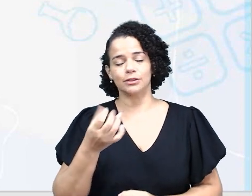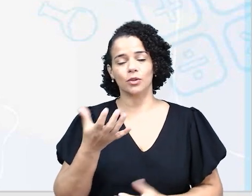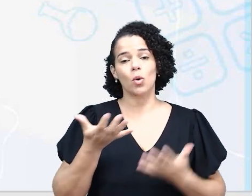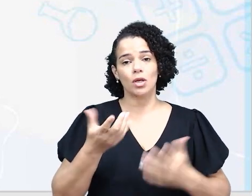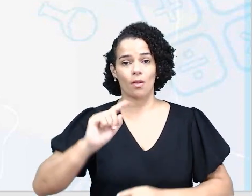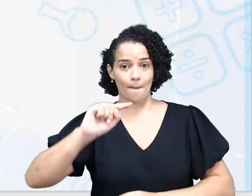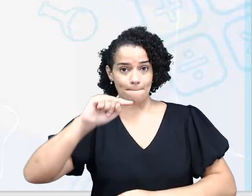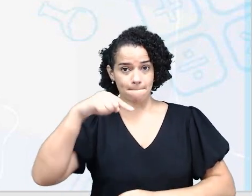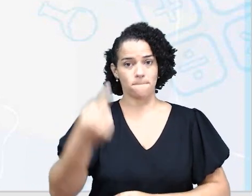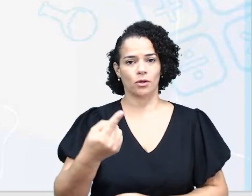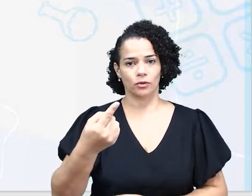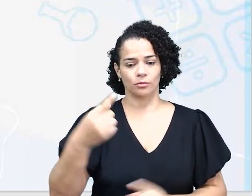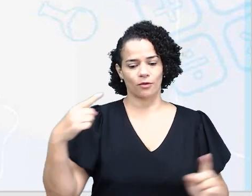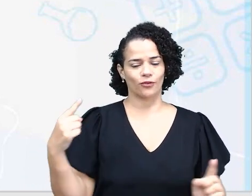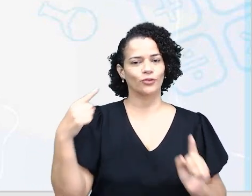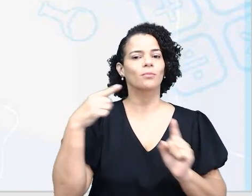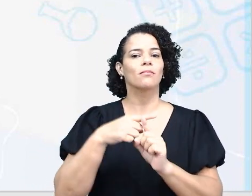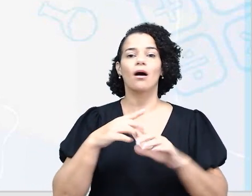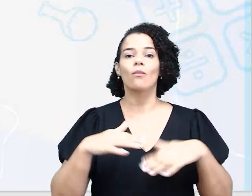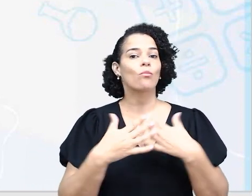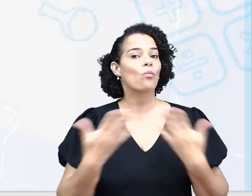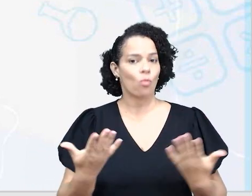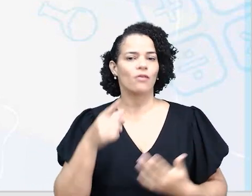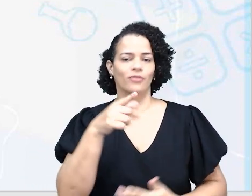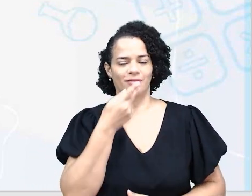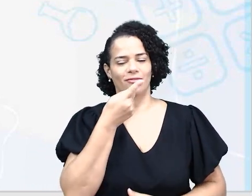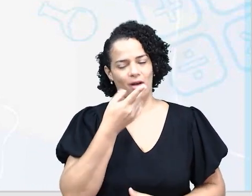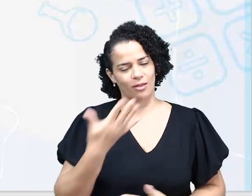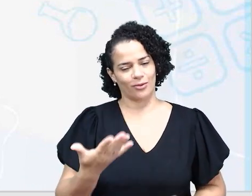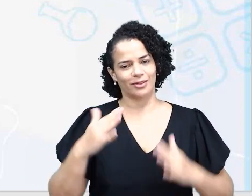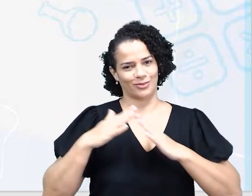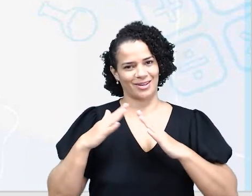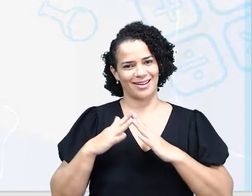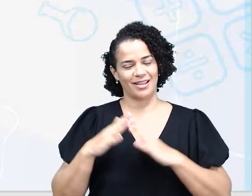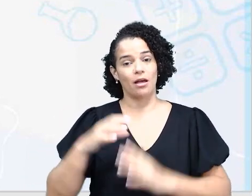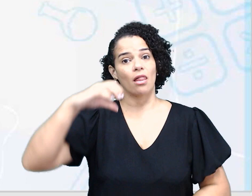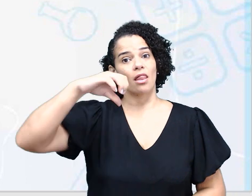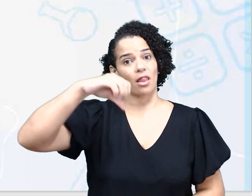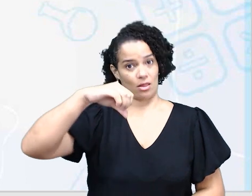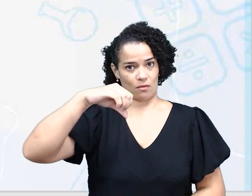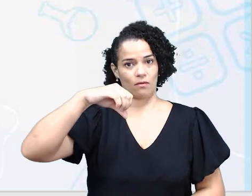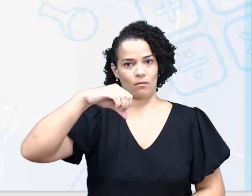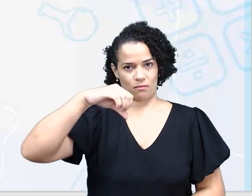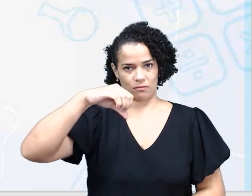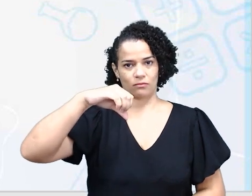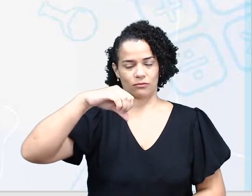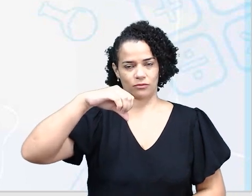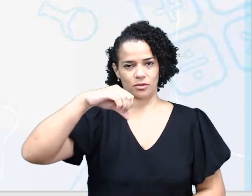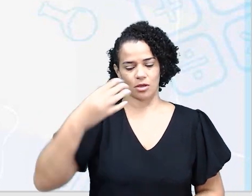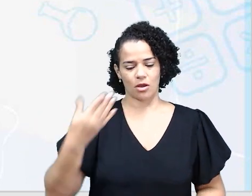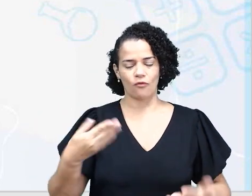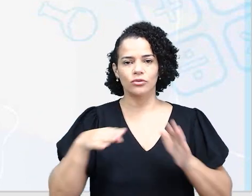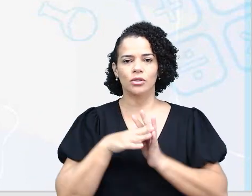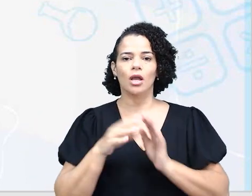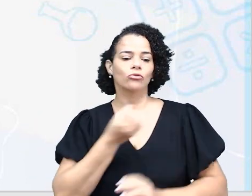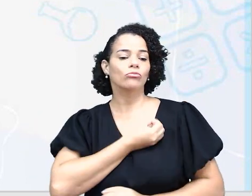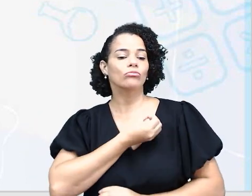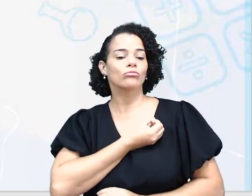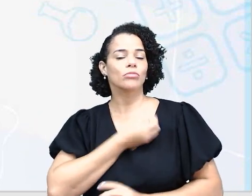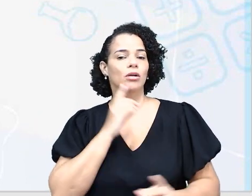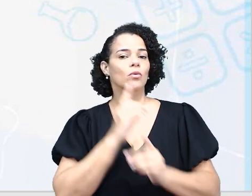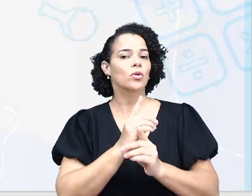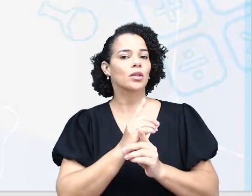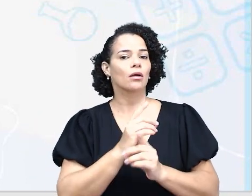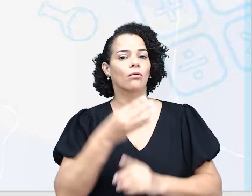somar, tenho certeza que você disse aí na sua casa, 9 unidades. E aí eu vou chegar no número 45,